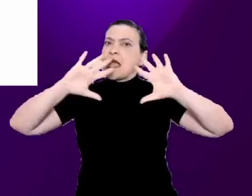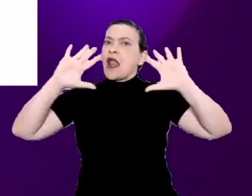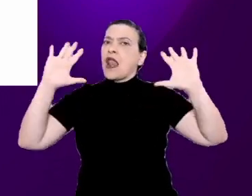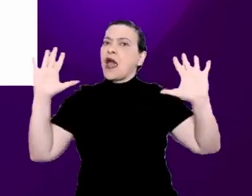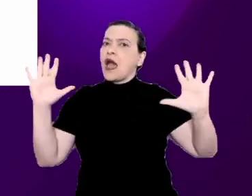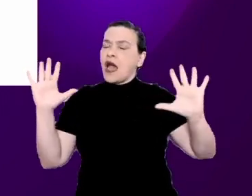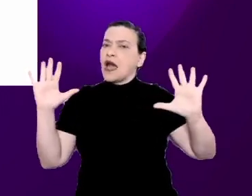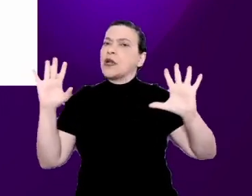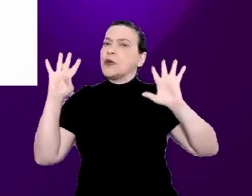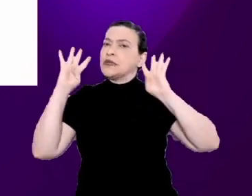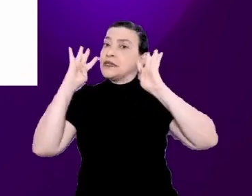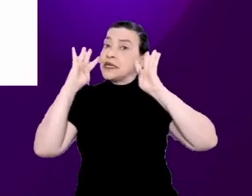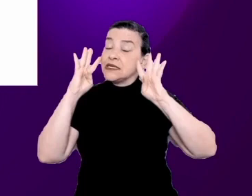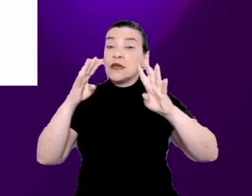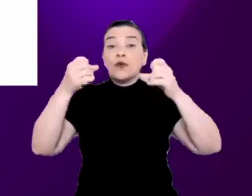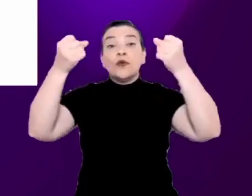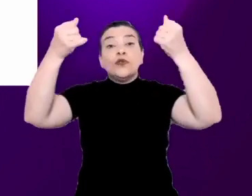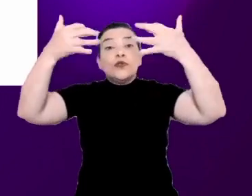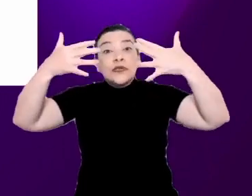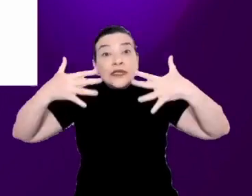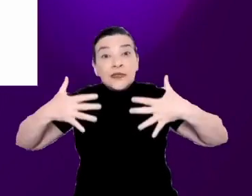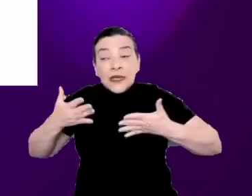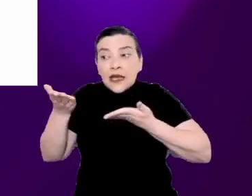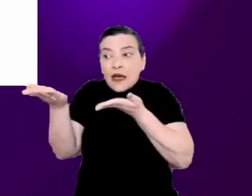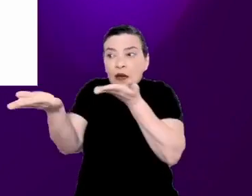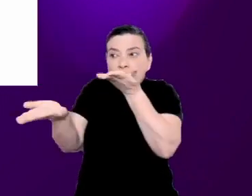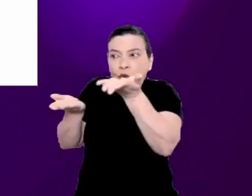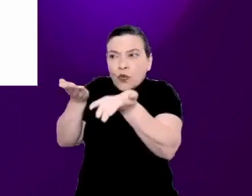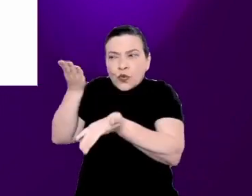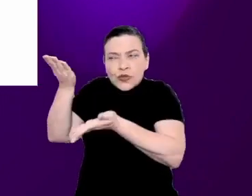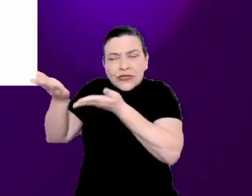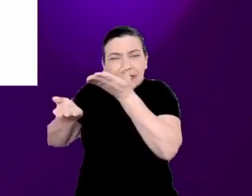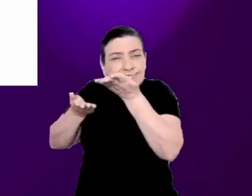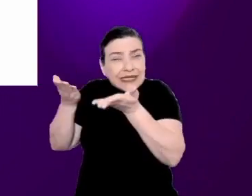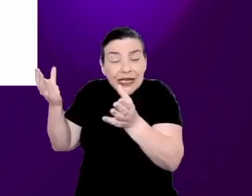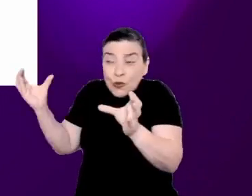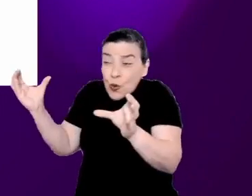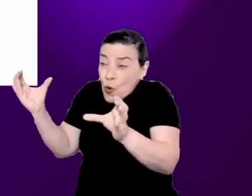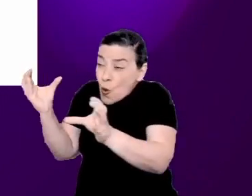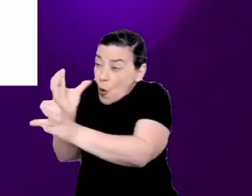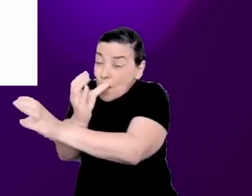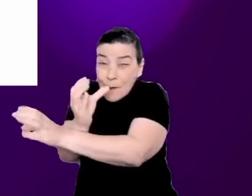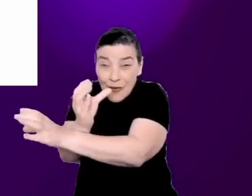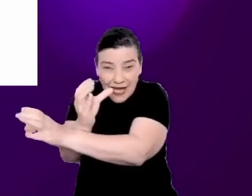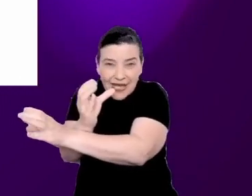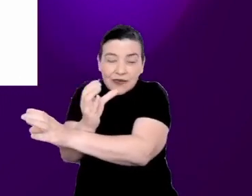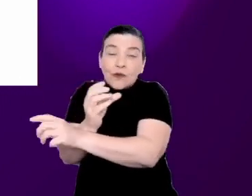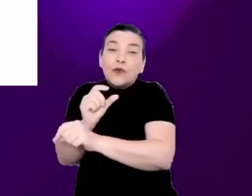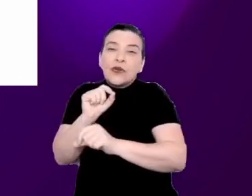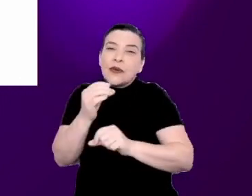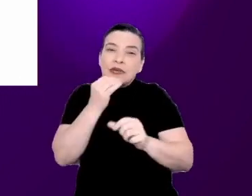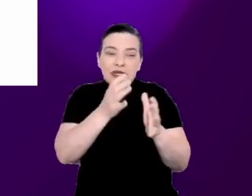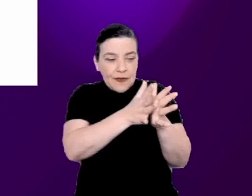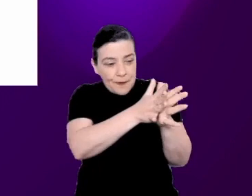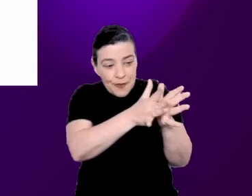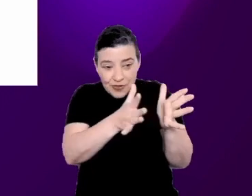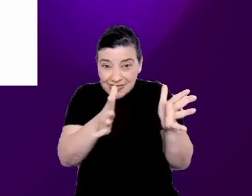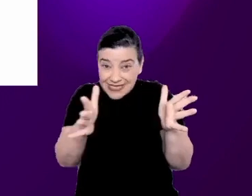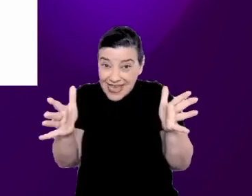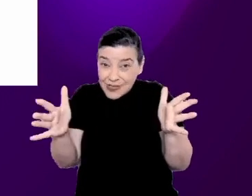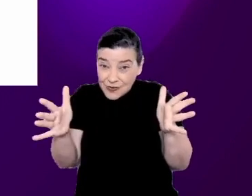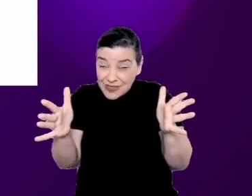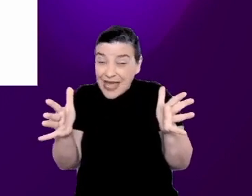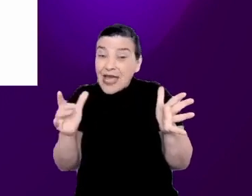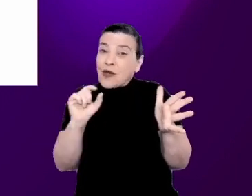na integração do cuidado, né? Para não deixar que essa assistência esteja fragmentada. Eu